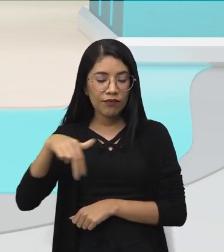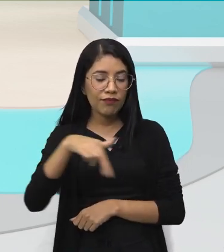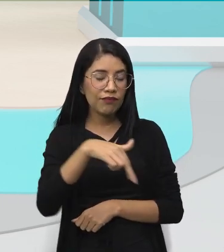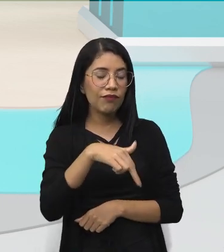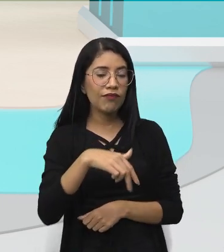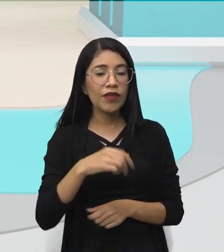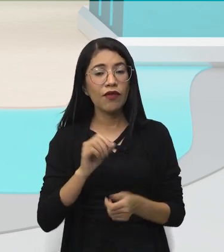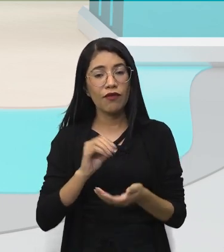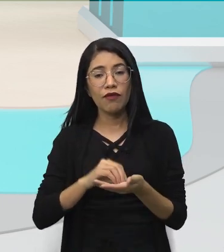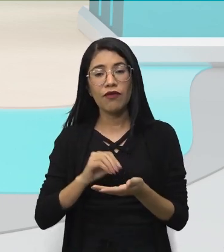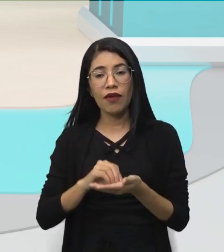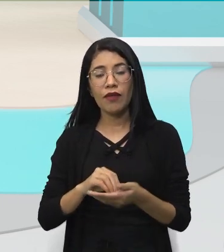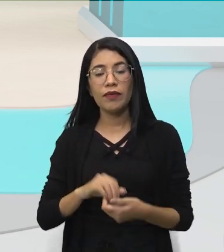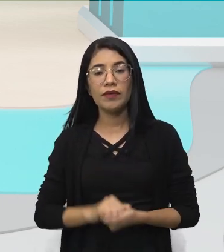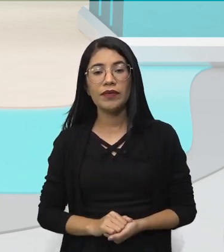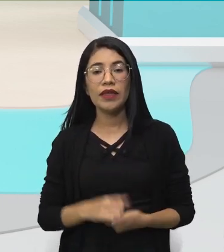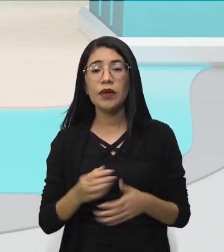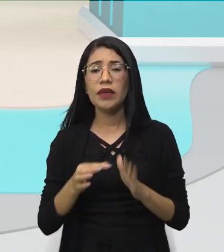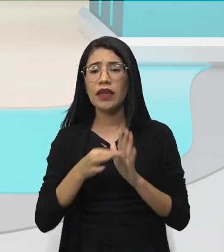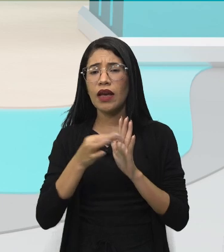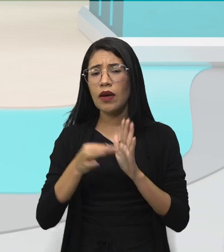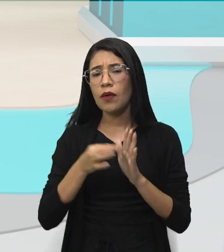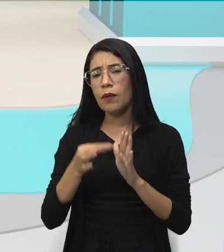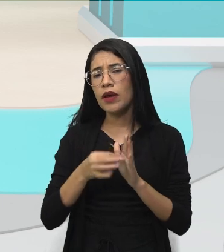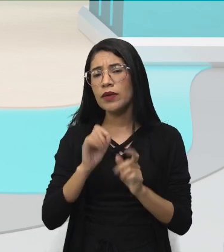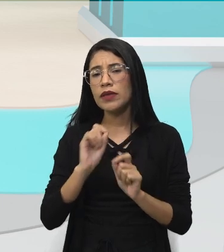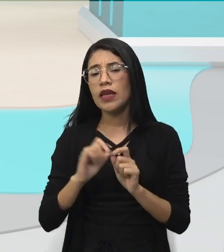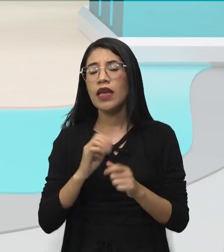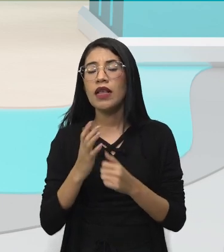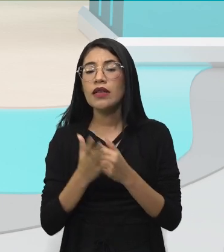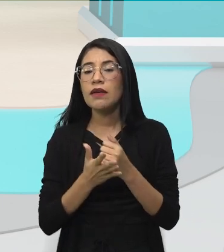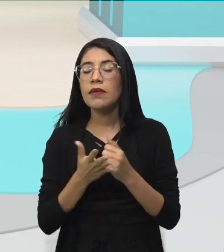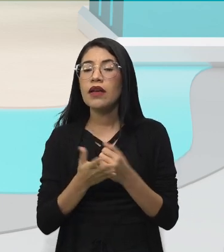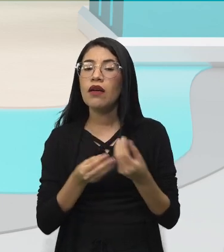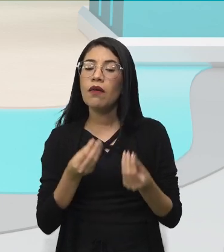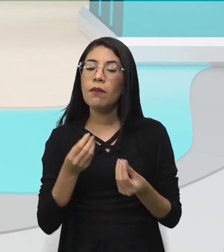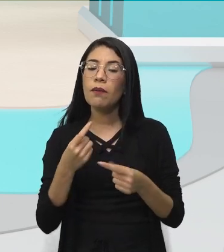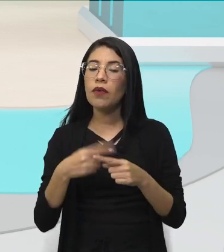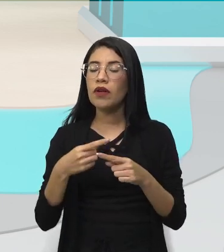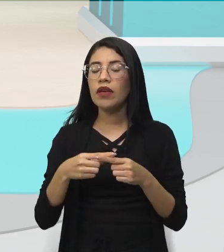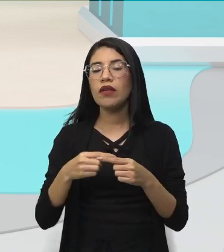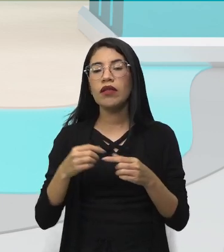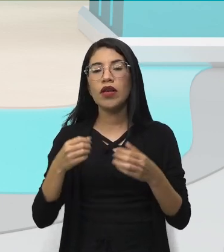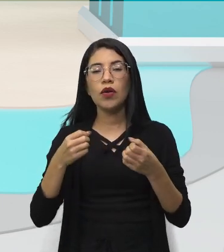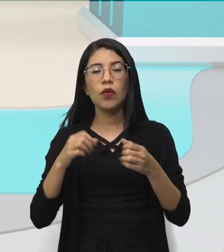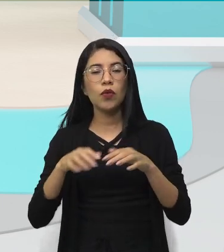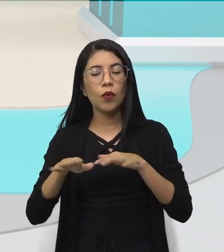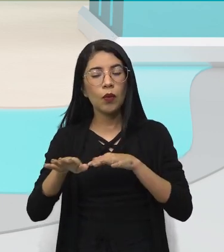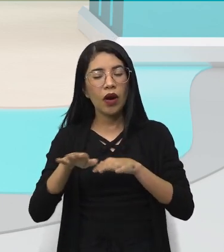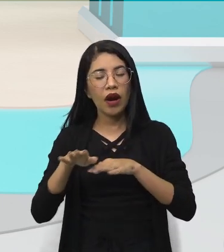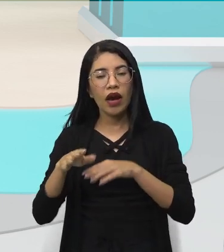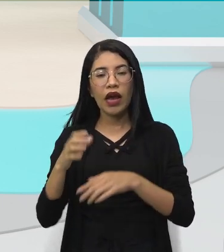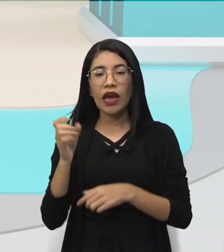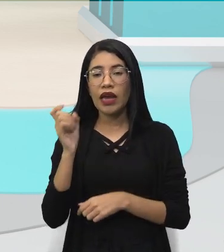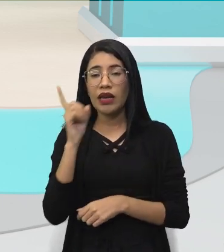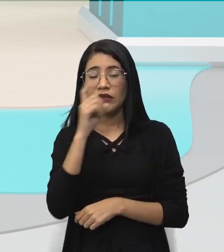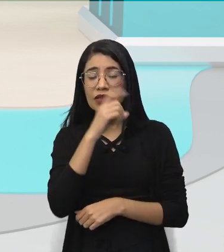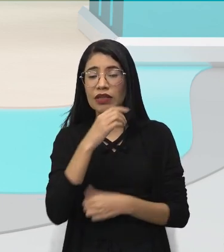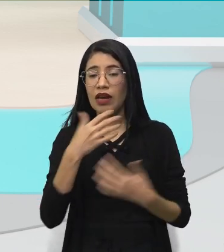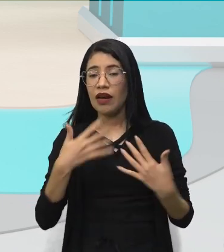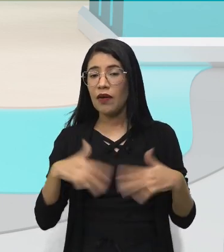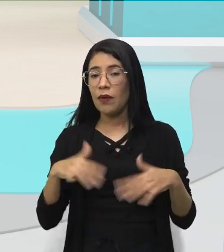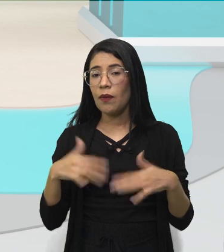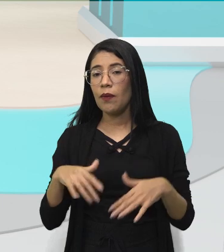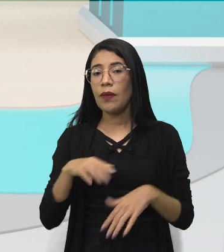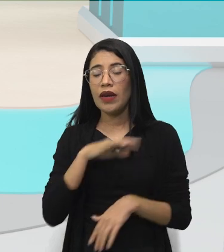vejam aí que ele traz argumentos que vão embasar por que ele diz que o trânsito de Manaus está péssimo, né, na